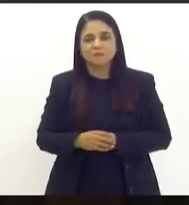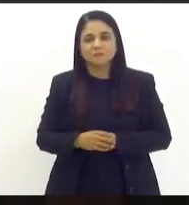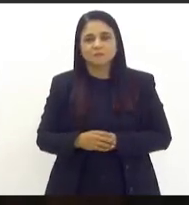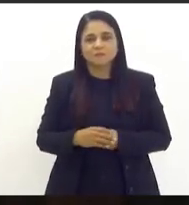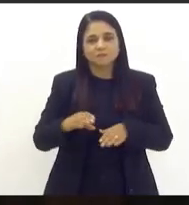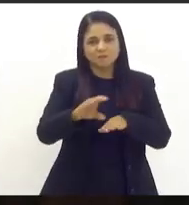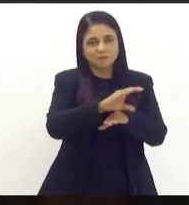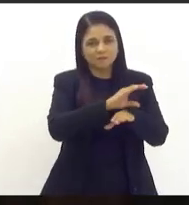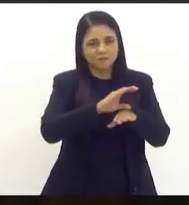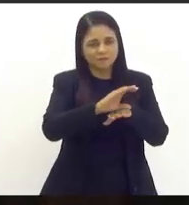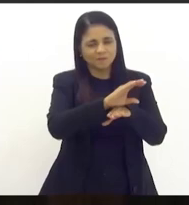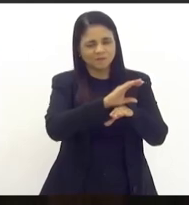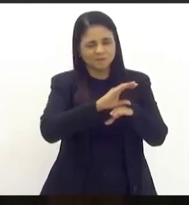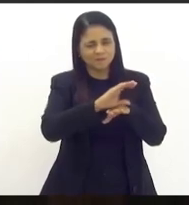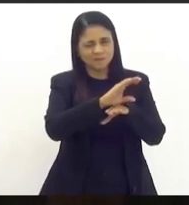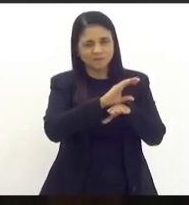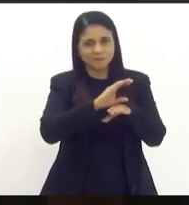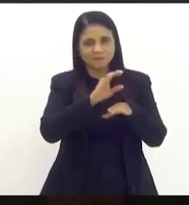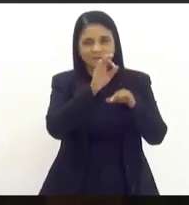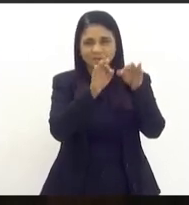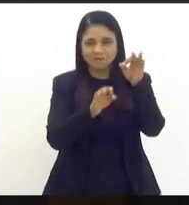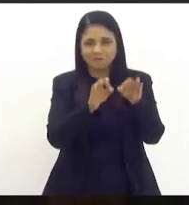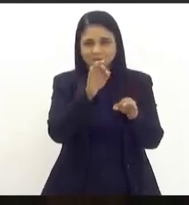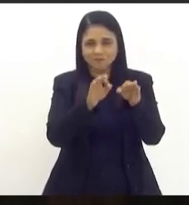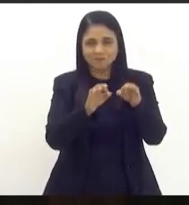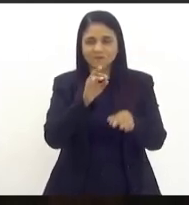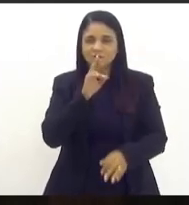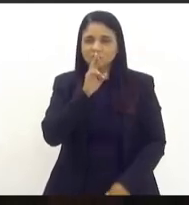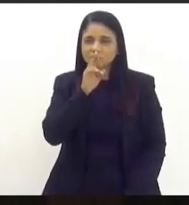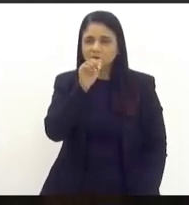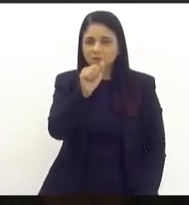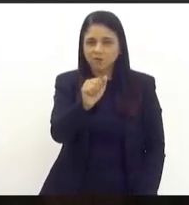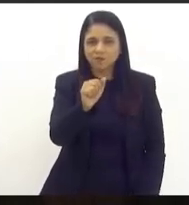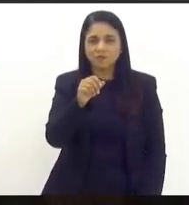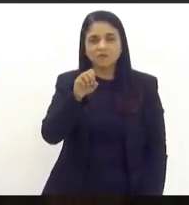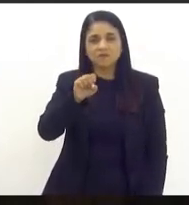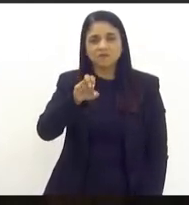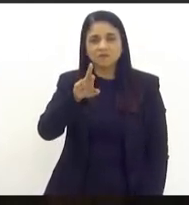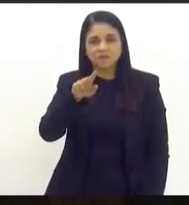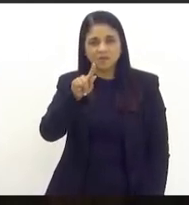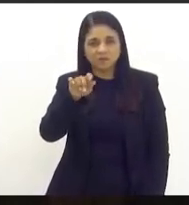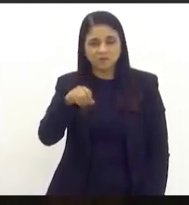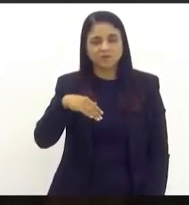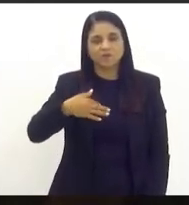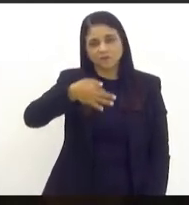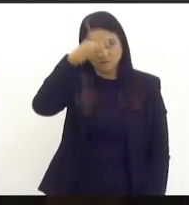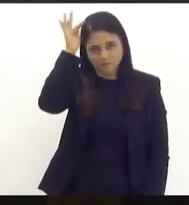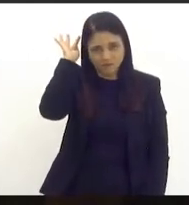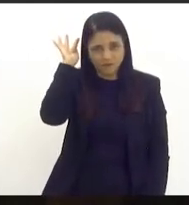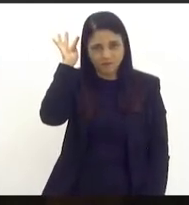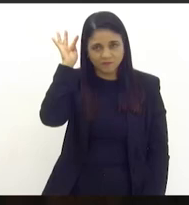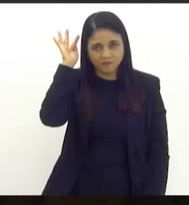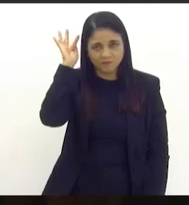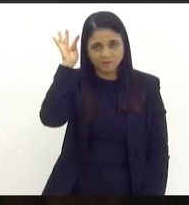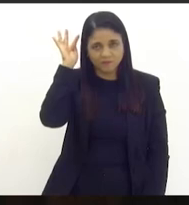Constituição de Justiça Rodrigo Amorim Doutor Serginho Fred Pacheco